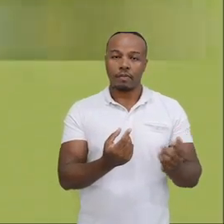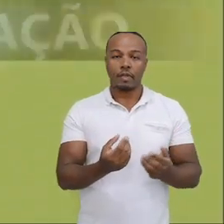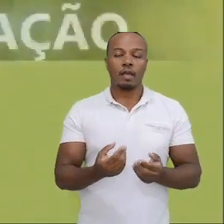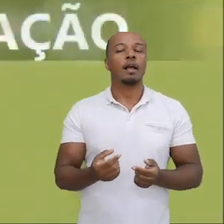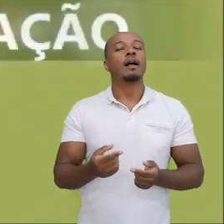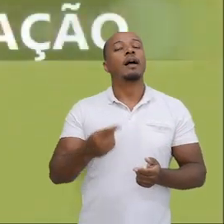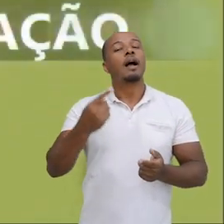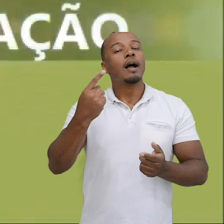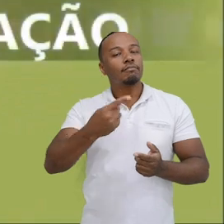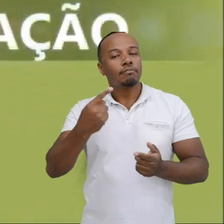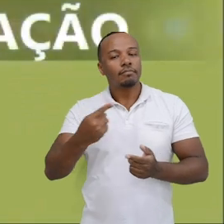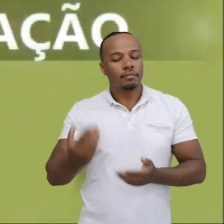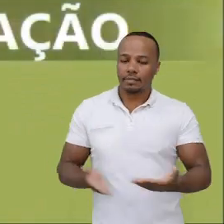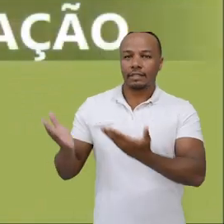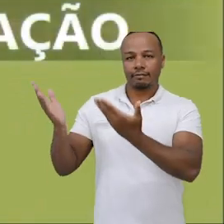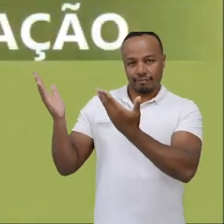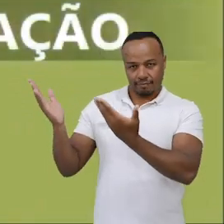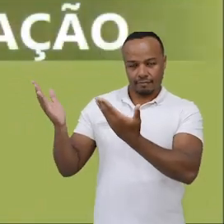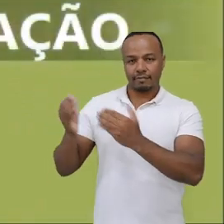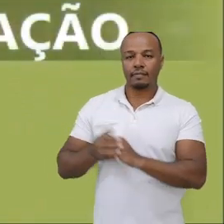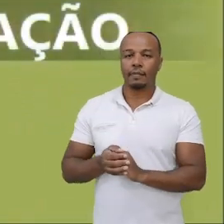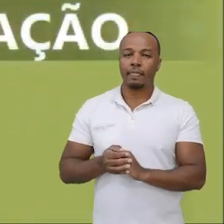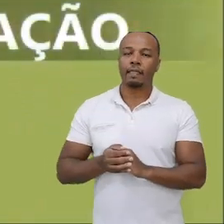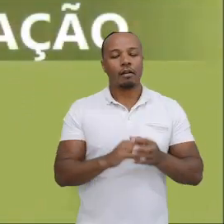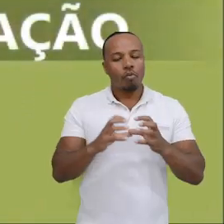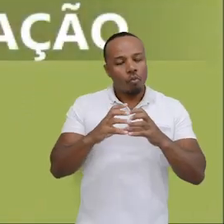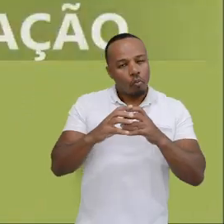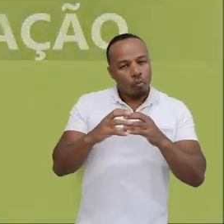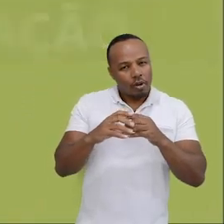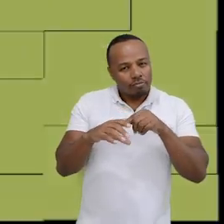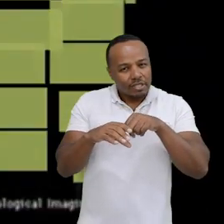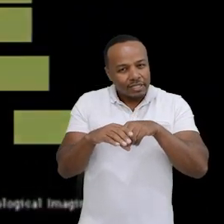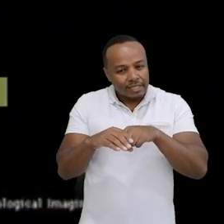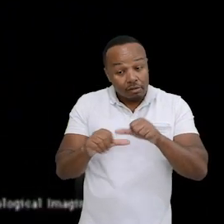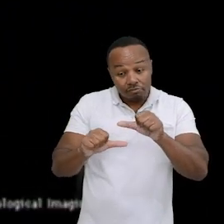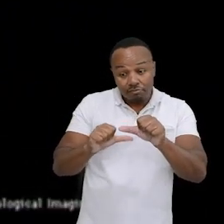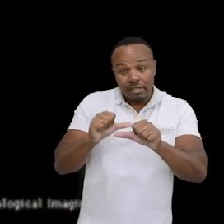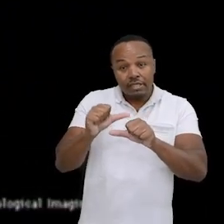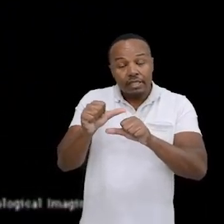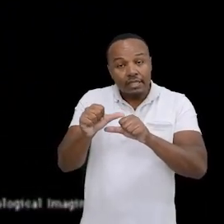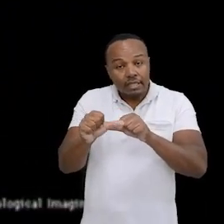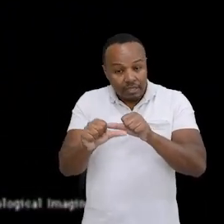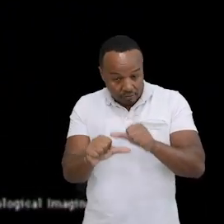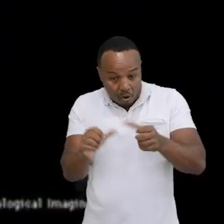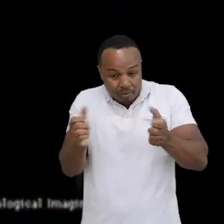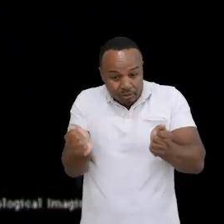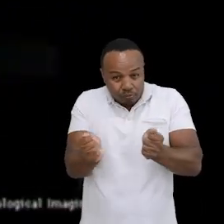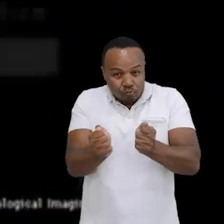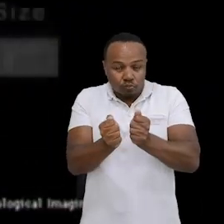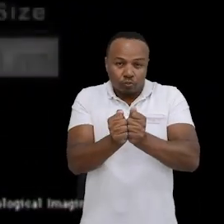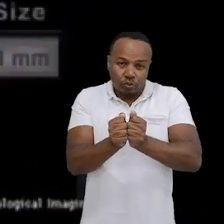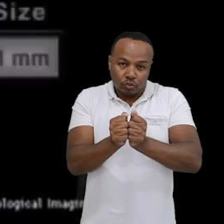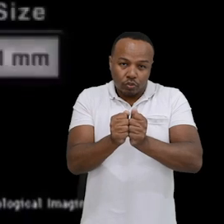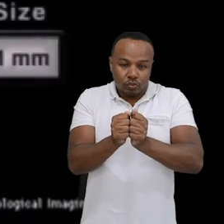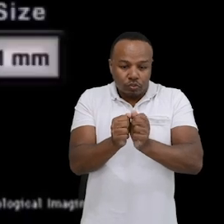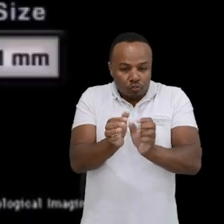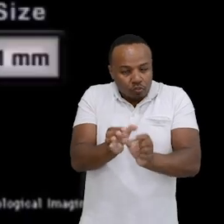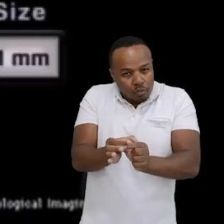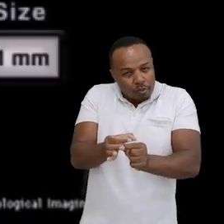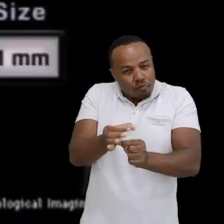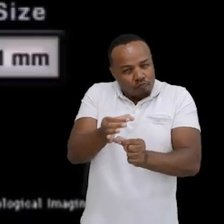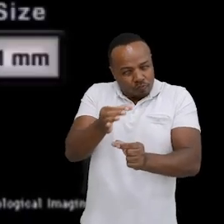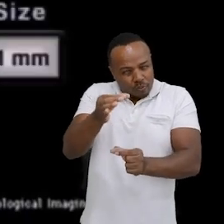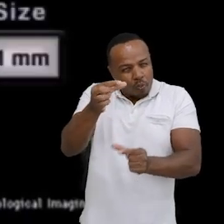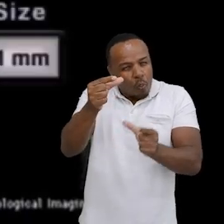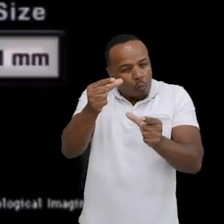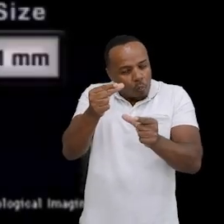neurulação. É a fase em que o embrião se transforma, se achatando e se dobrando, formando um tubo bem